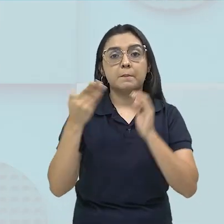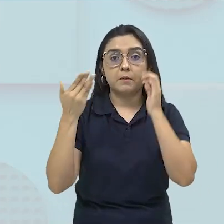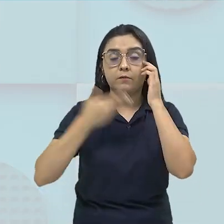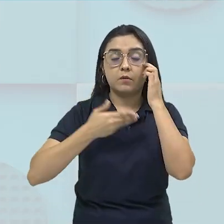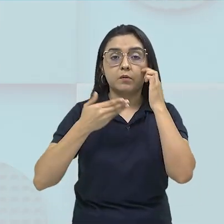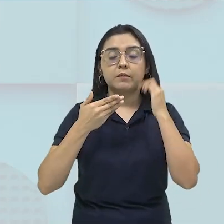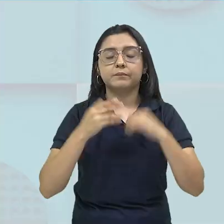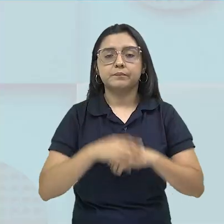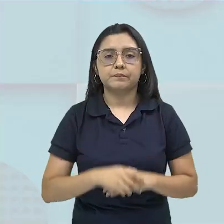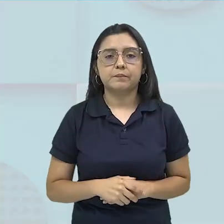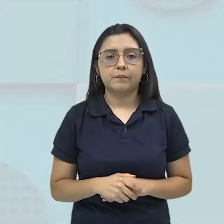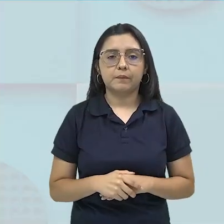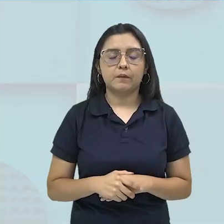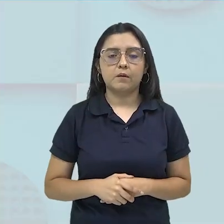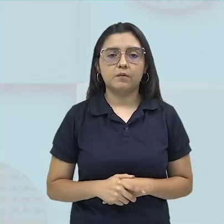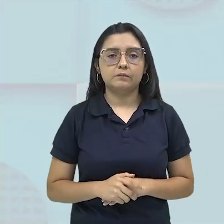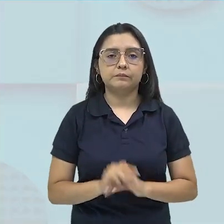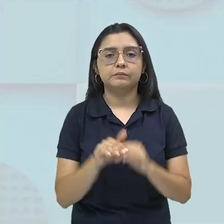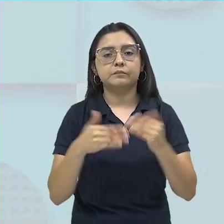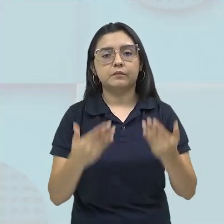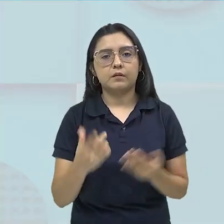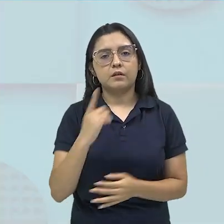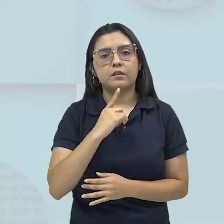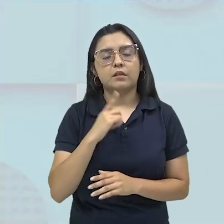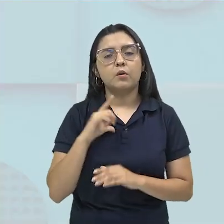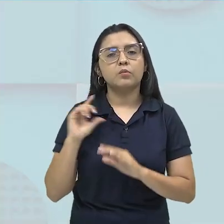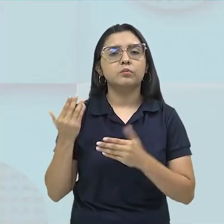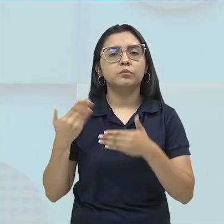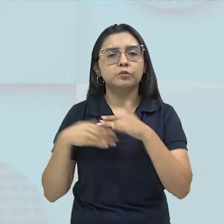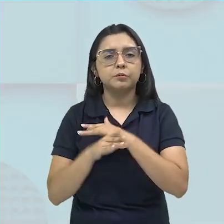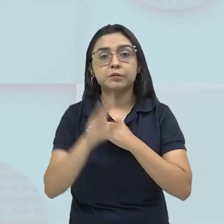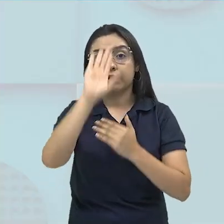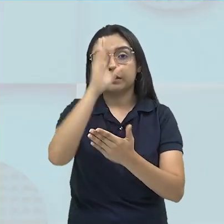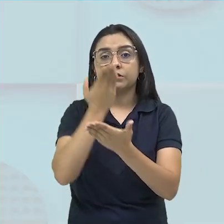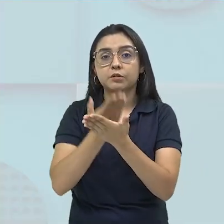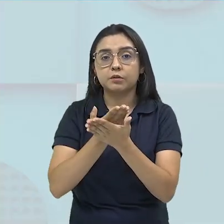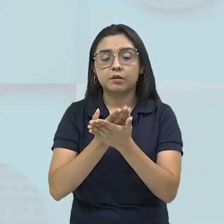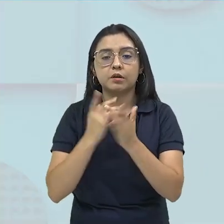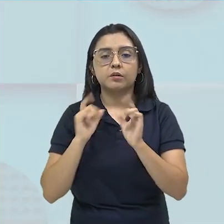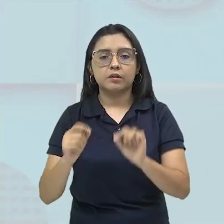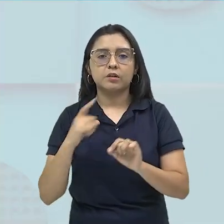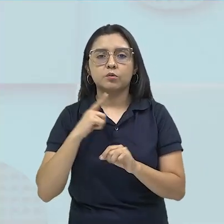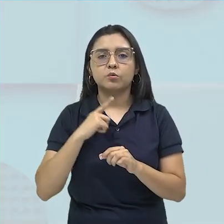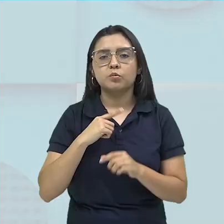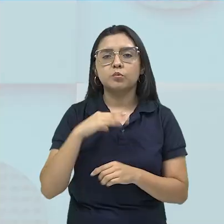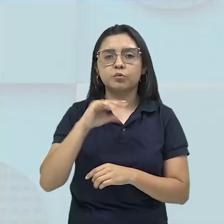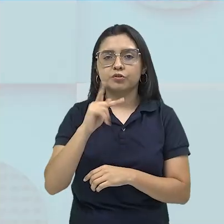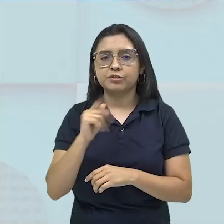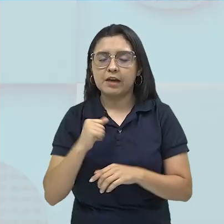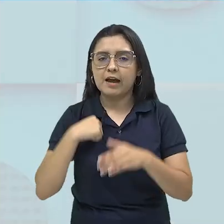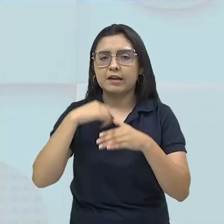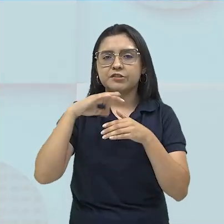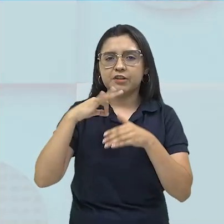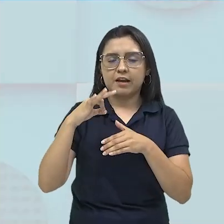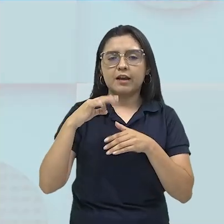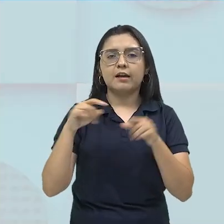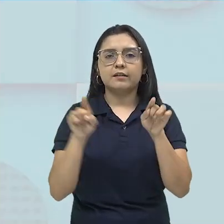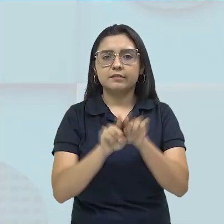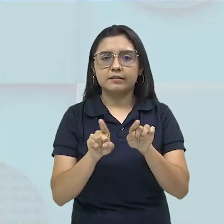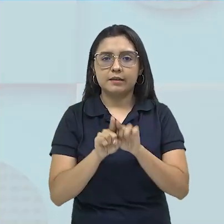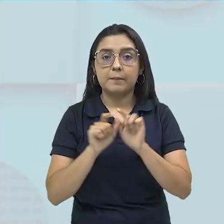comprovar aquela situação. Nós temos bastante costume de acreditar em quê? No poder do chá, mais o medicinal, né?